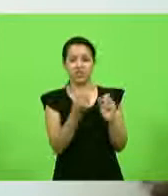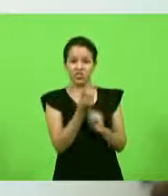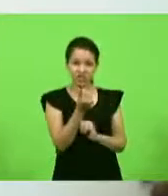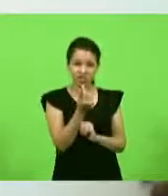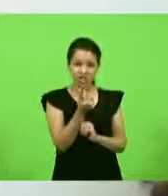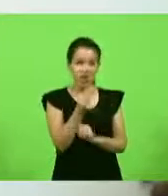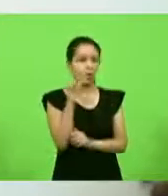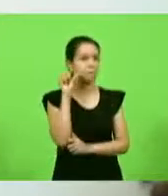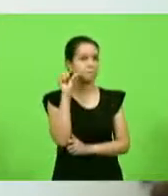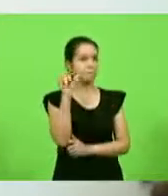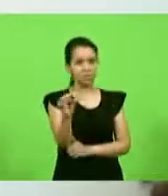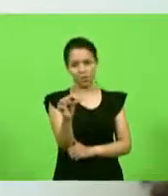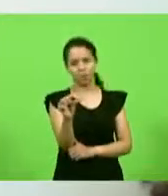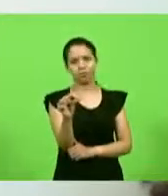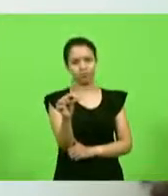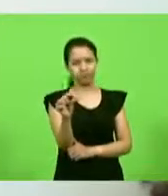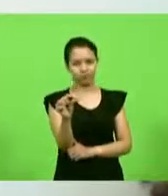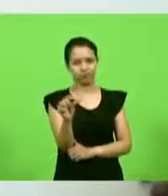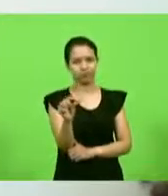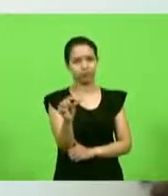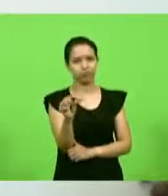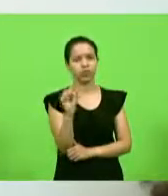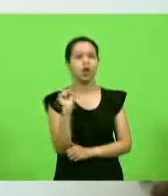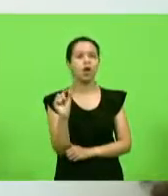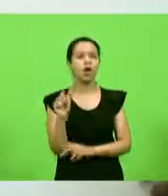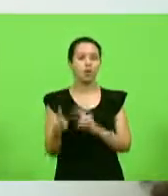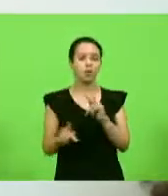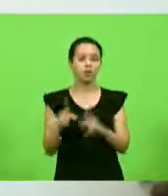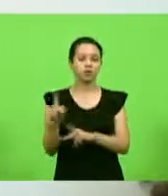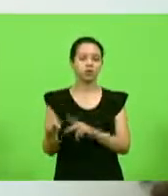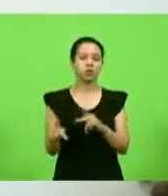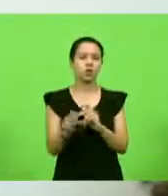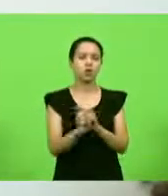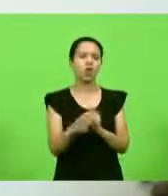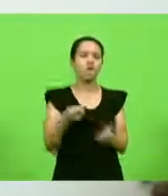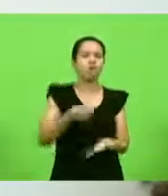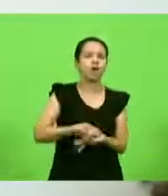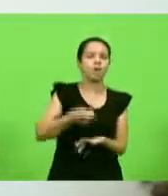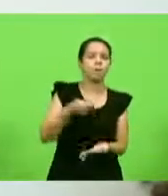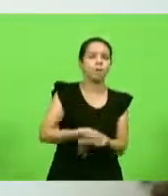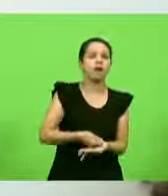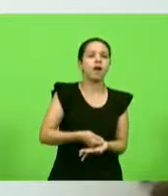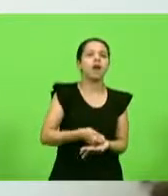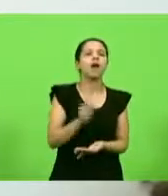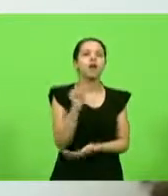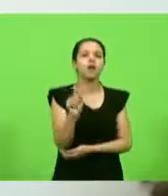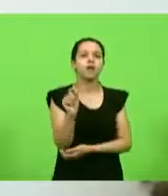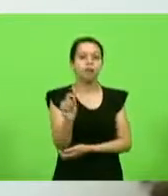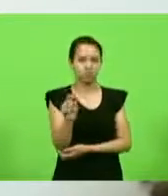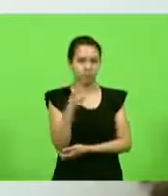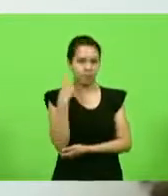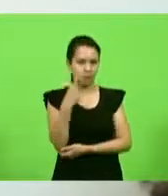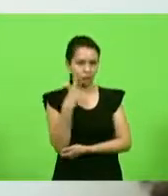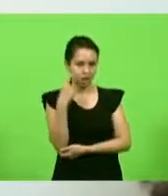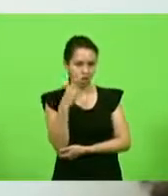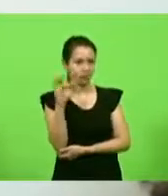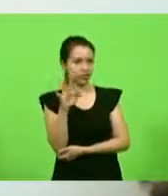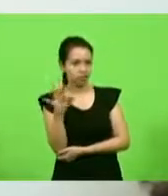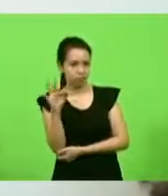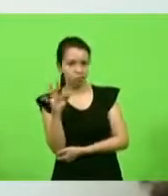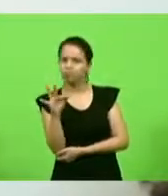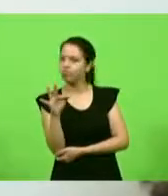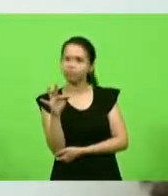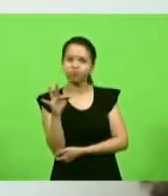insuficientes. E de quem os catarinenses vão cobrar, deputada Ada? Não será dos deputados federais, será dos